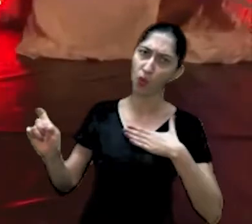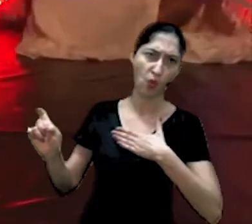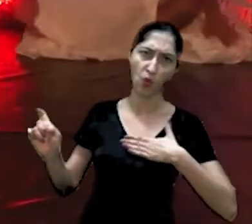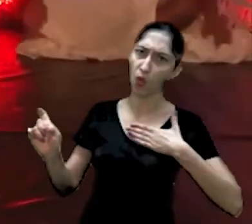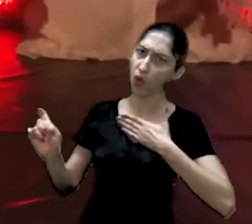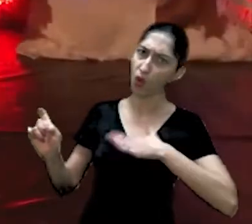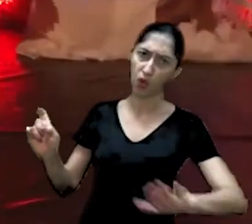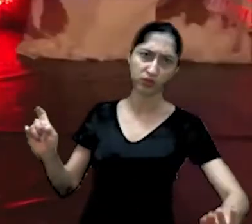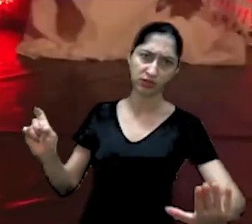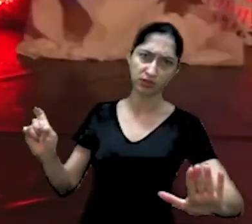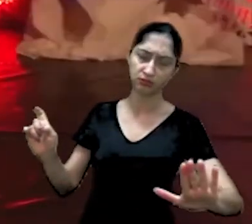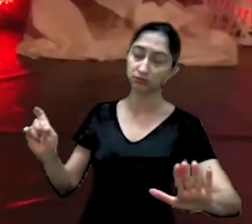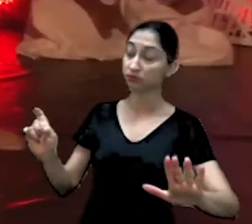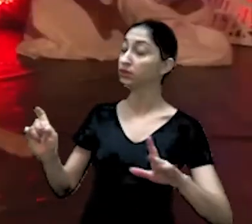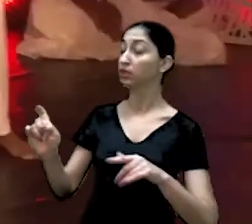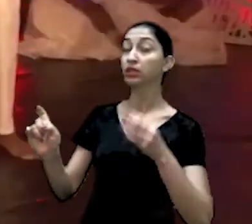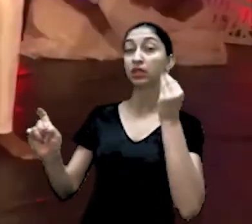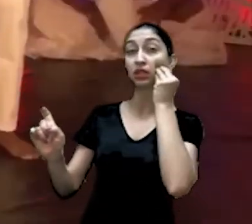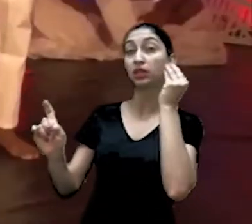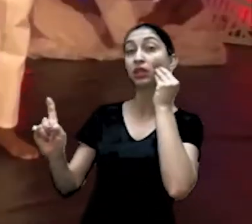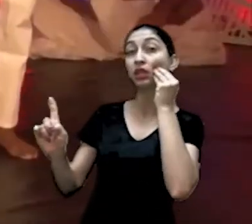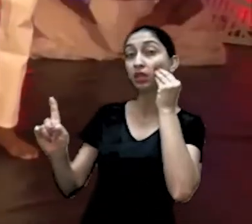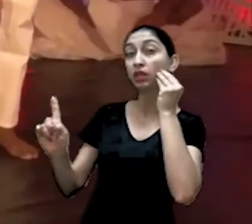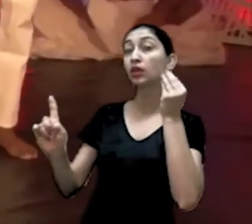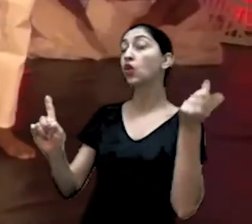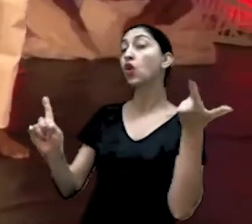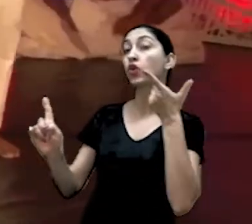nome. E tentaram noite,